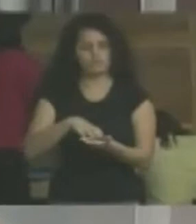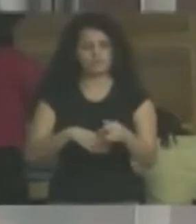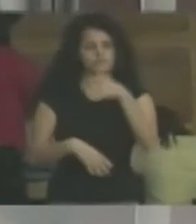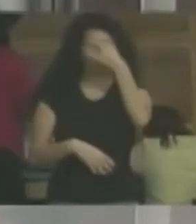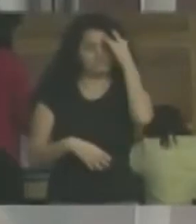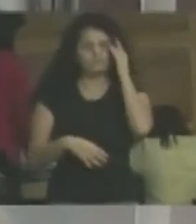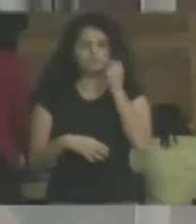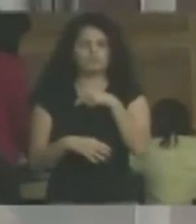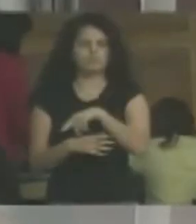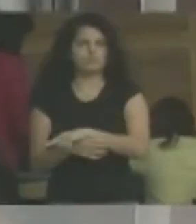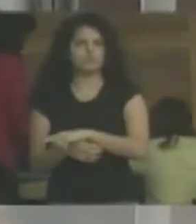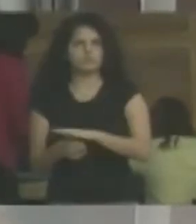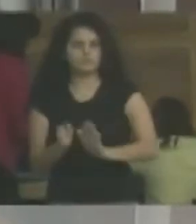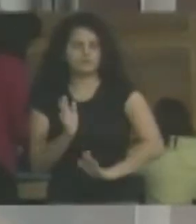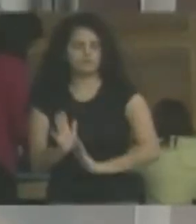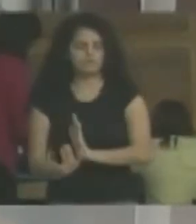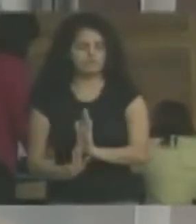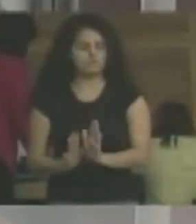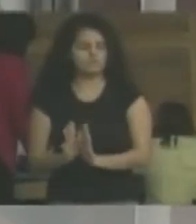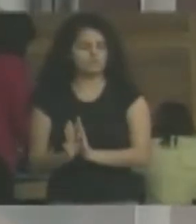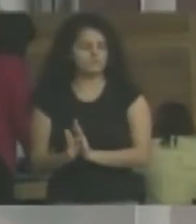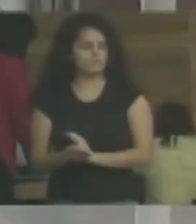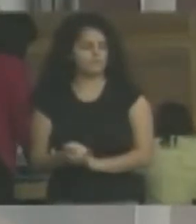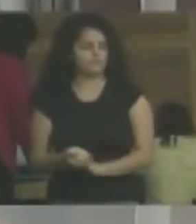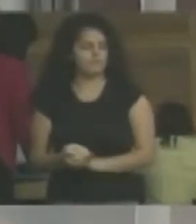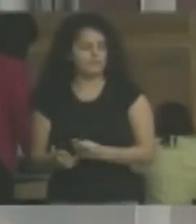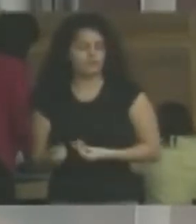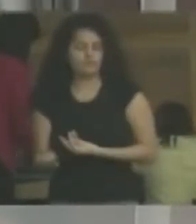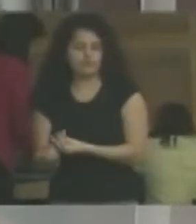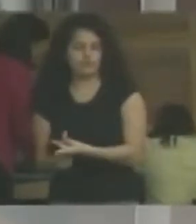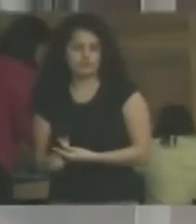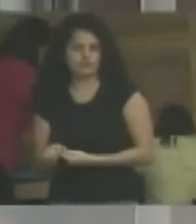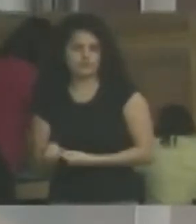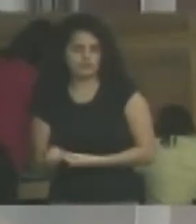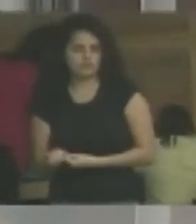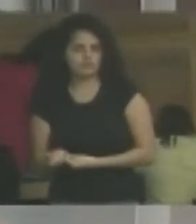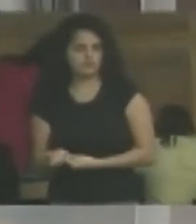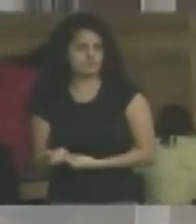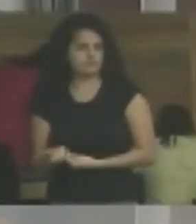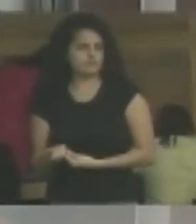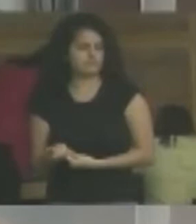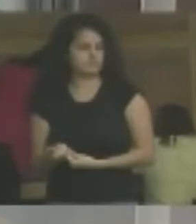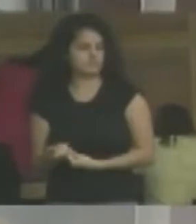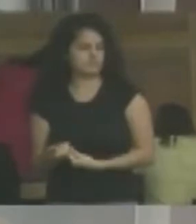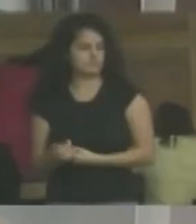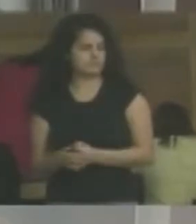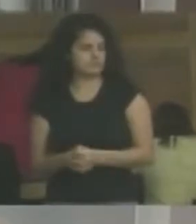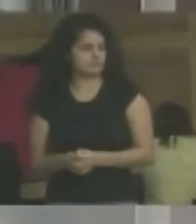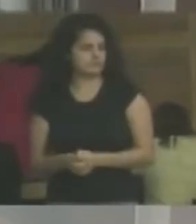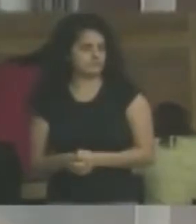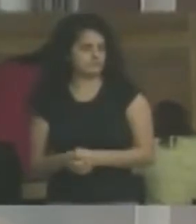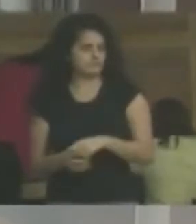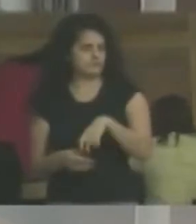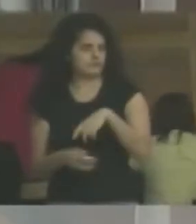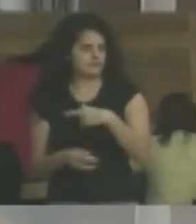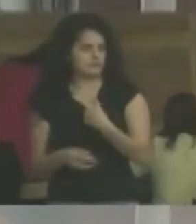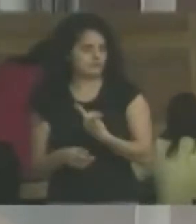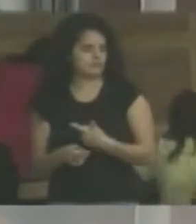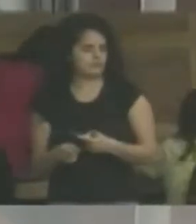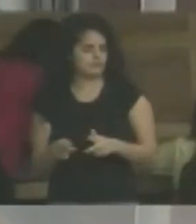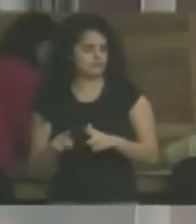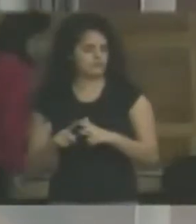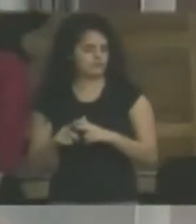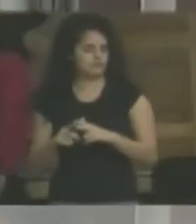ali para tomar conta e explorar a cantina em permuta, na manutenção dos